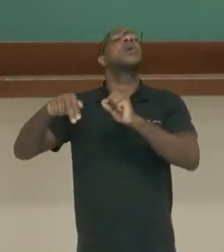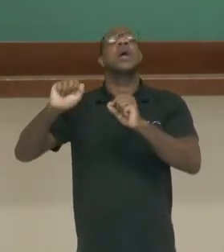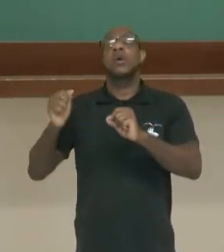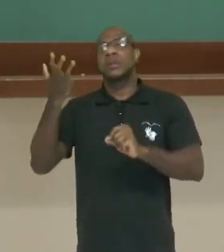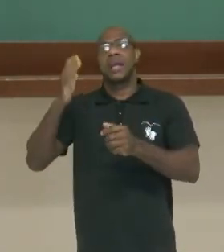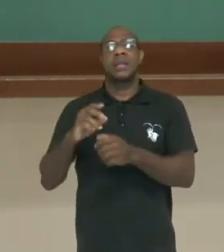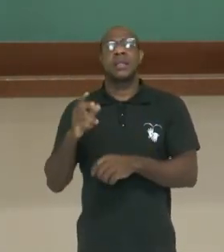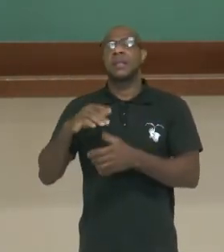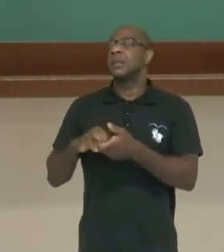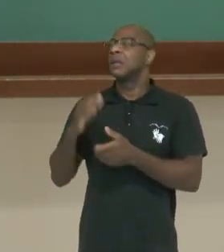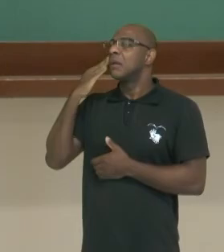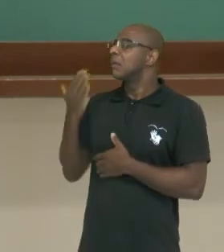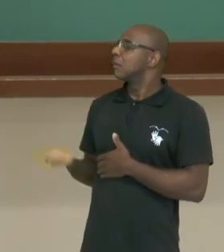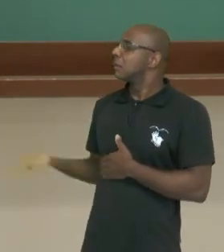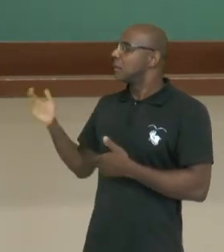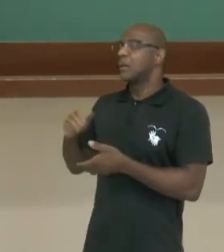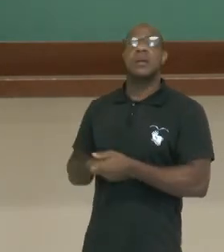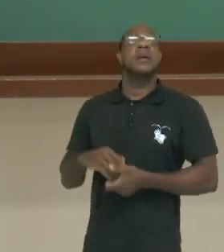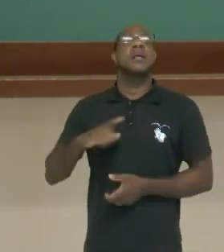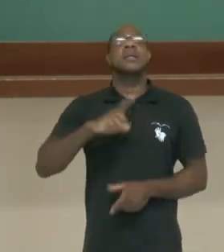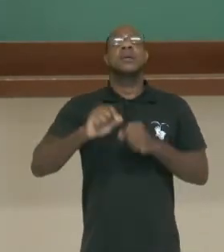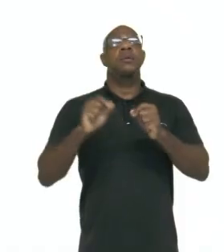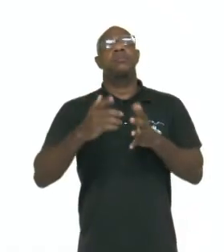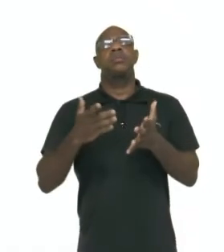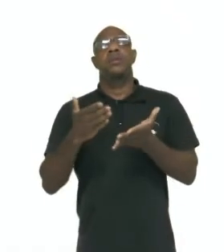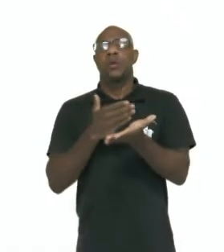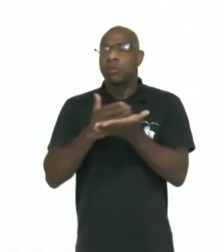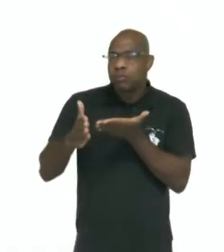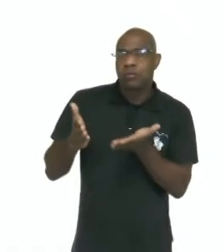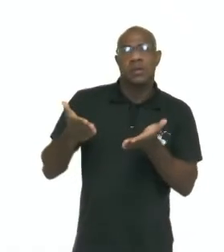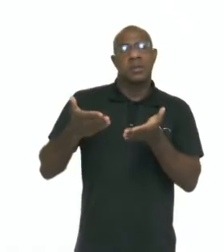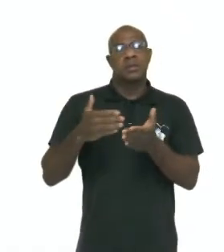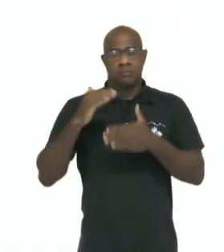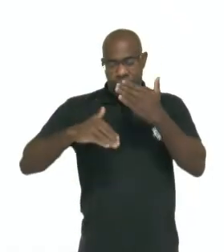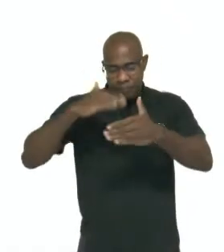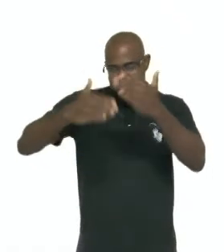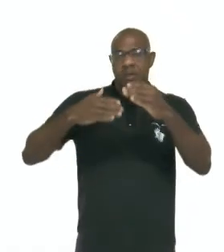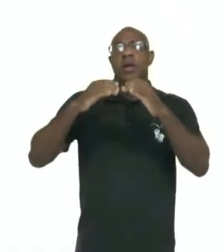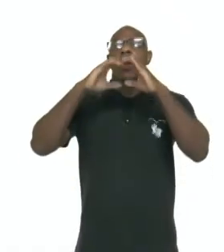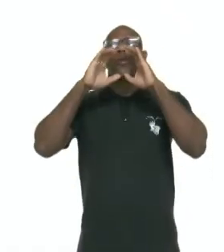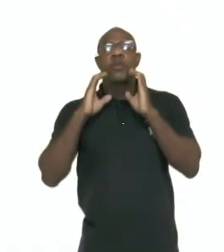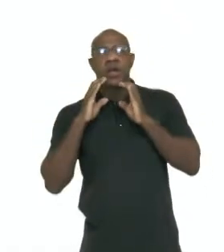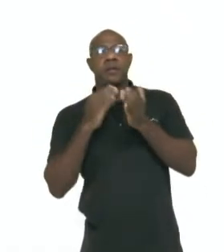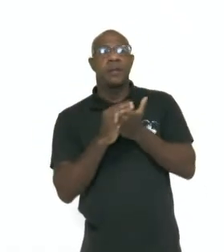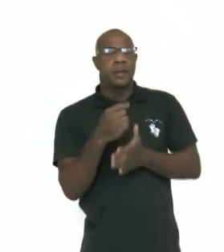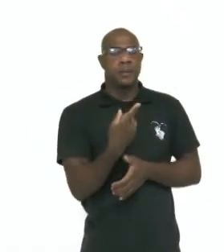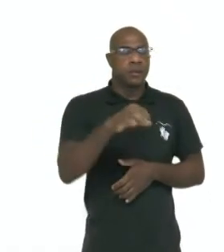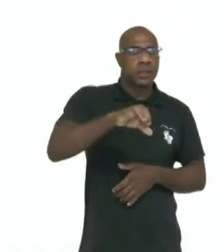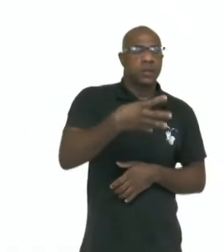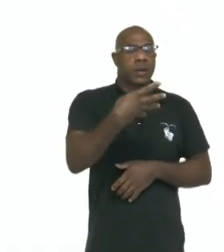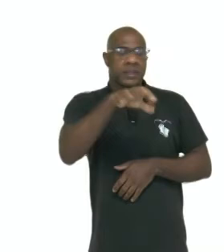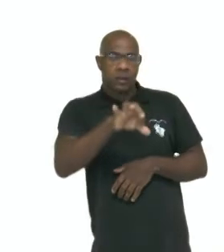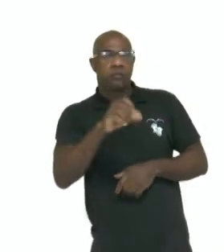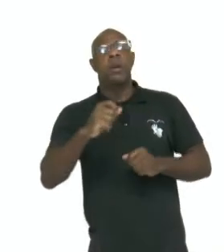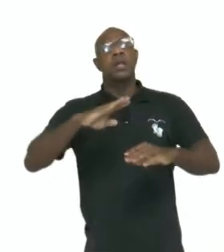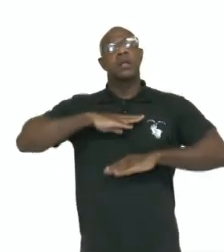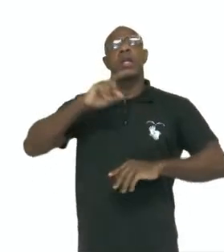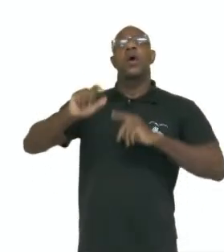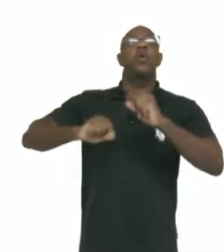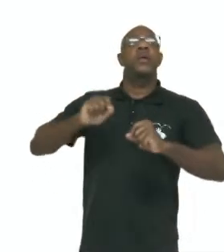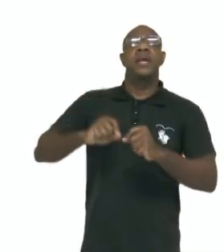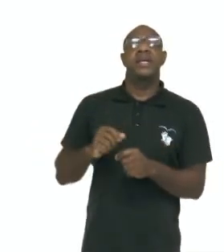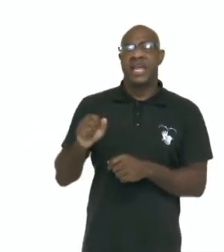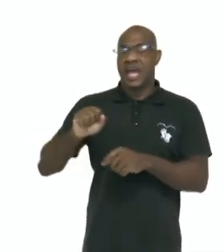gente finalizar, nós temos desde a origem da Revolução Chinesa de 1949 uma situação